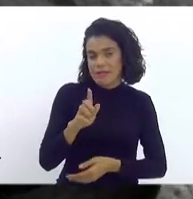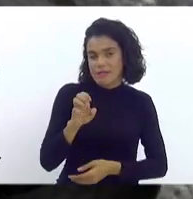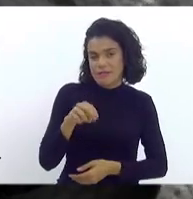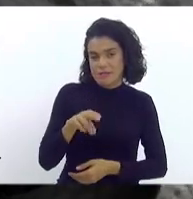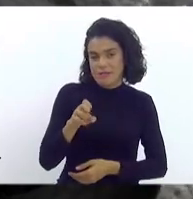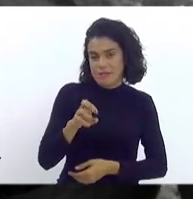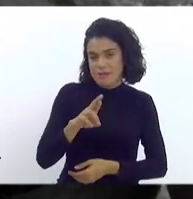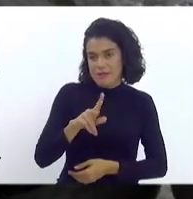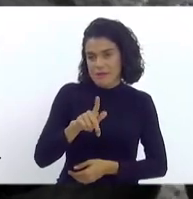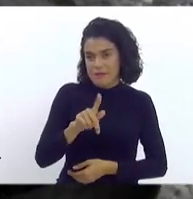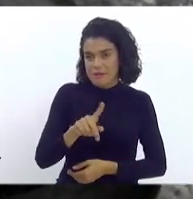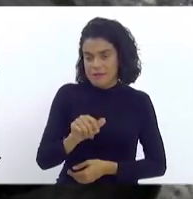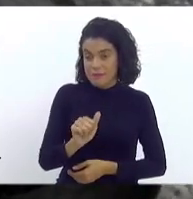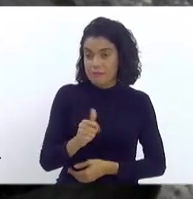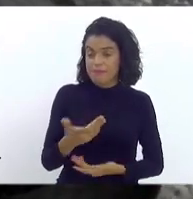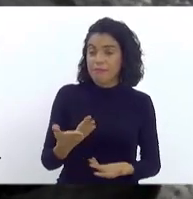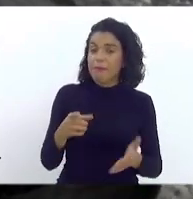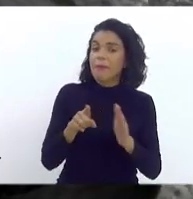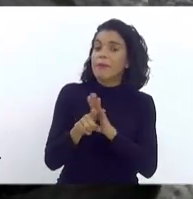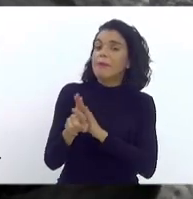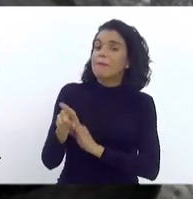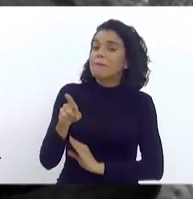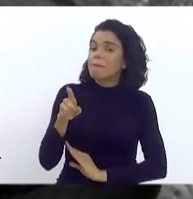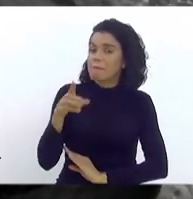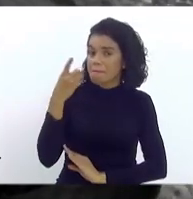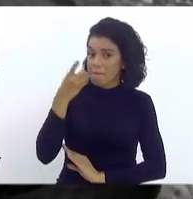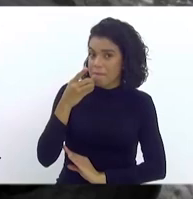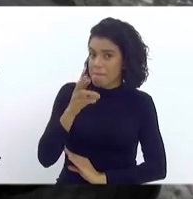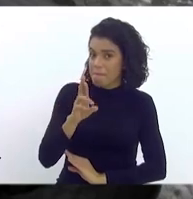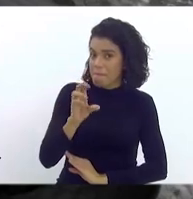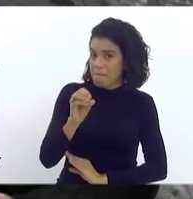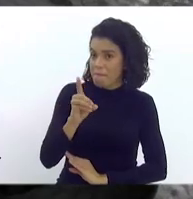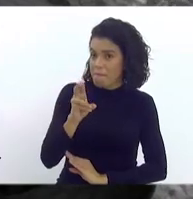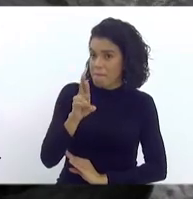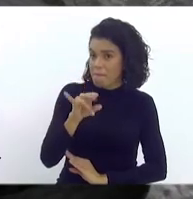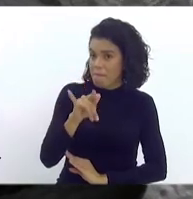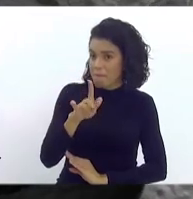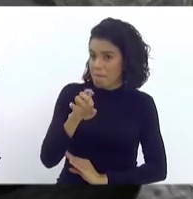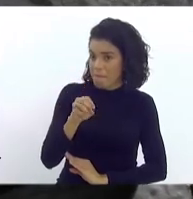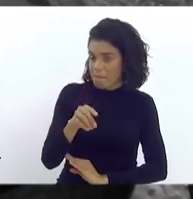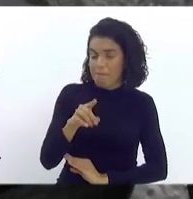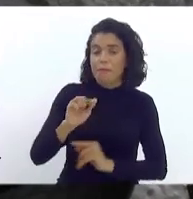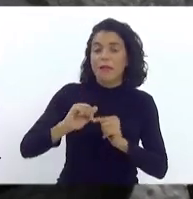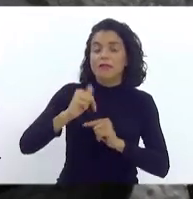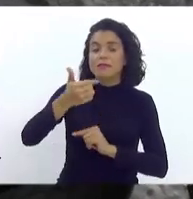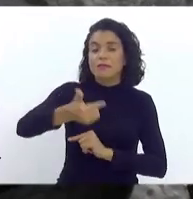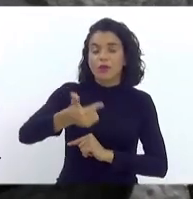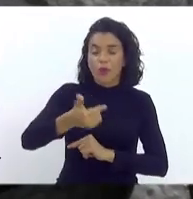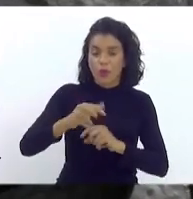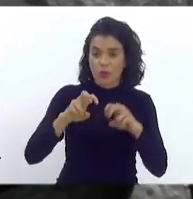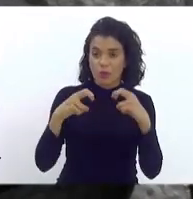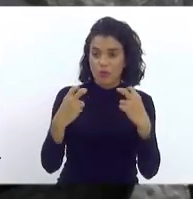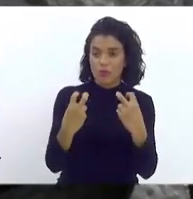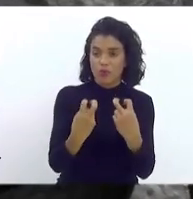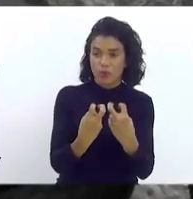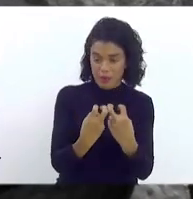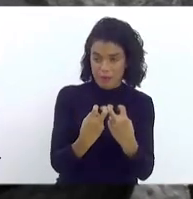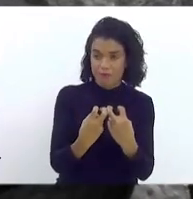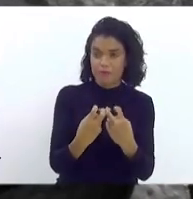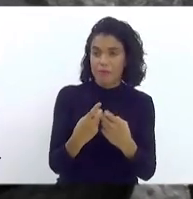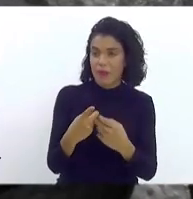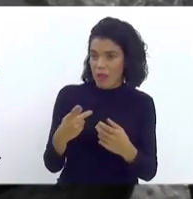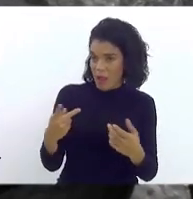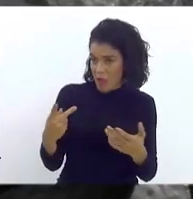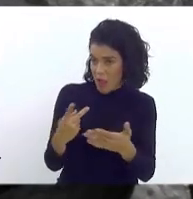eu pergunto. Deputado Rodrigo, eu acho que isso pode ser matéria da próxima oitiva com relação à Genersa. Isso também acontece